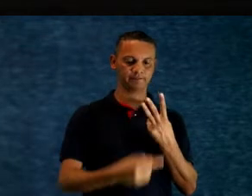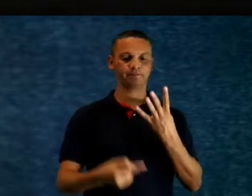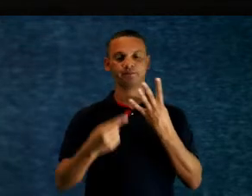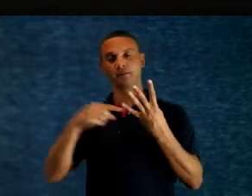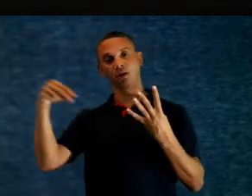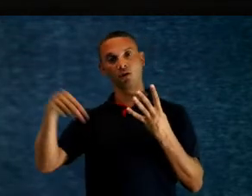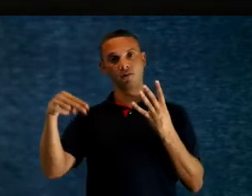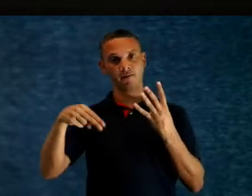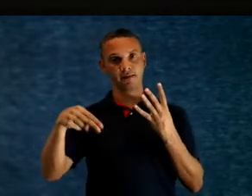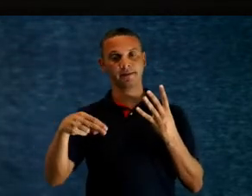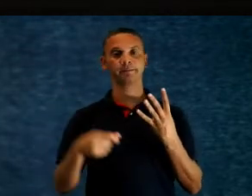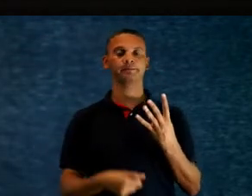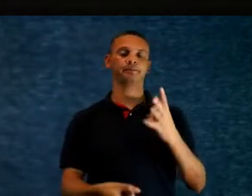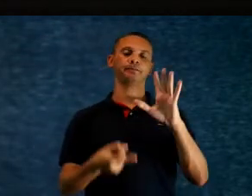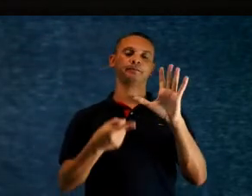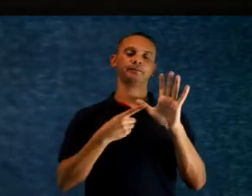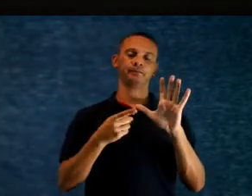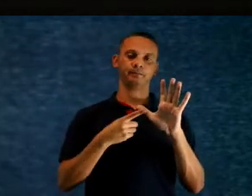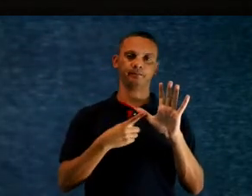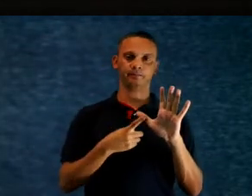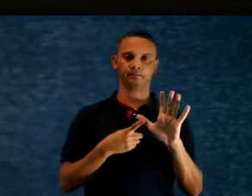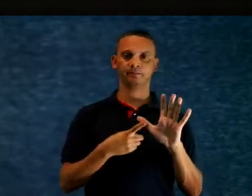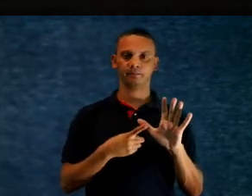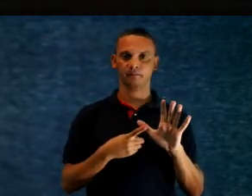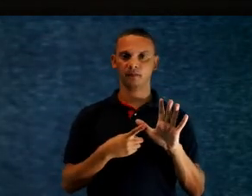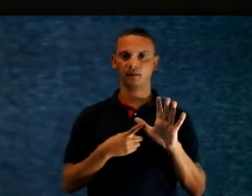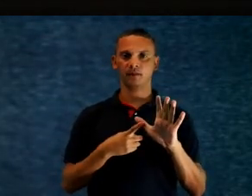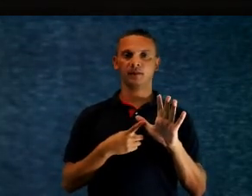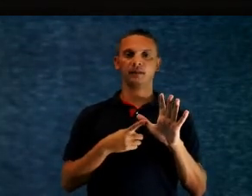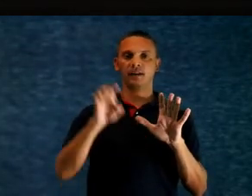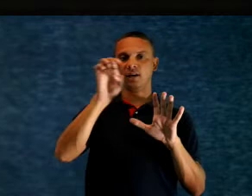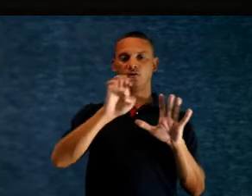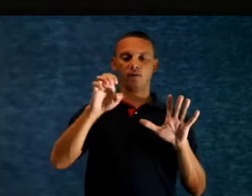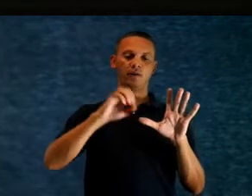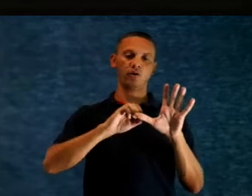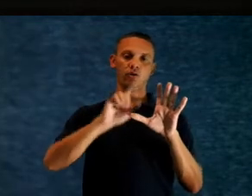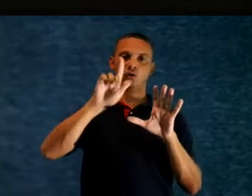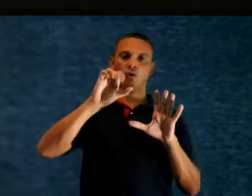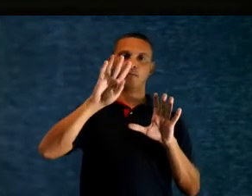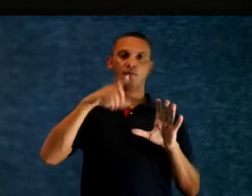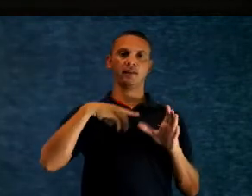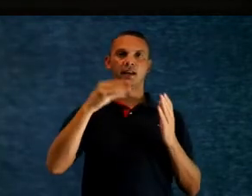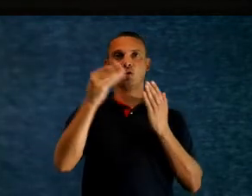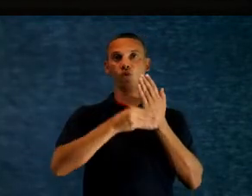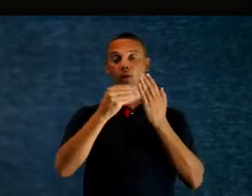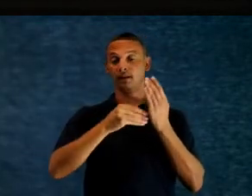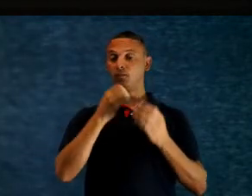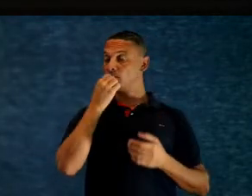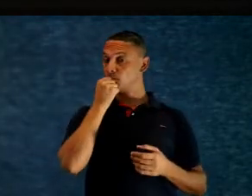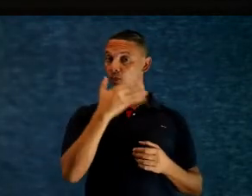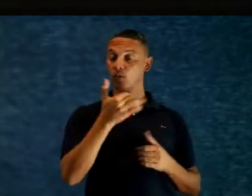as melhores crônicas de, os melhores contos de, os melhores poemas de. E saiu pela Global, eu faço referência aqui no